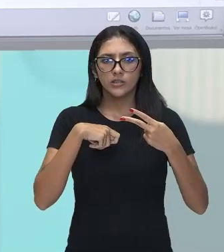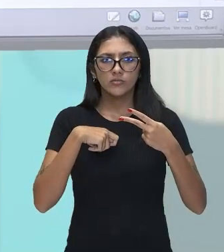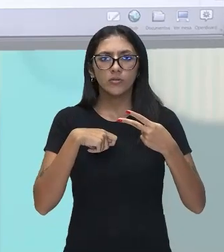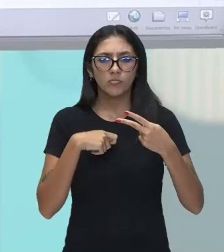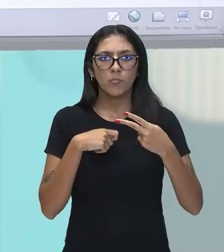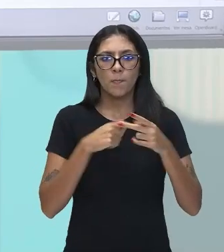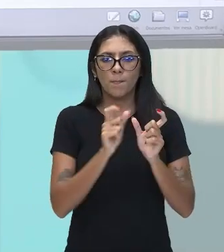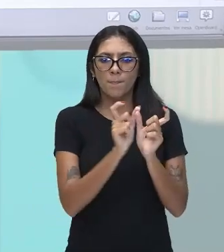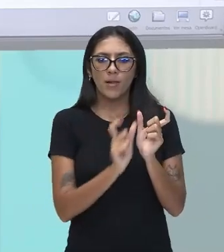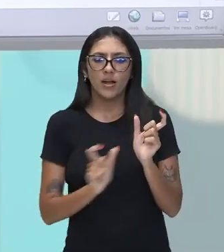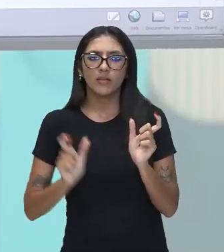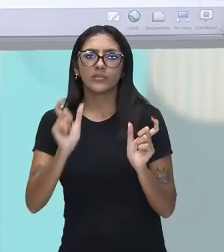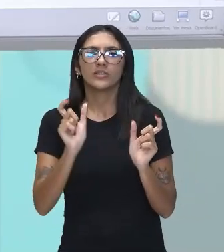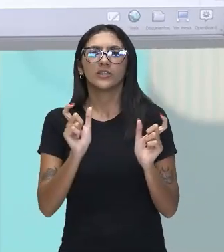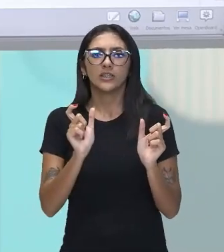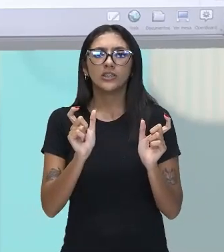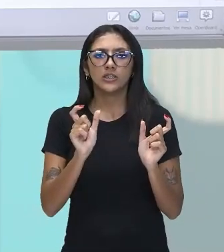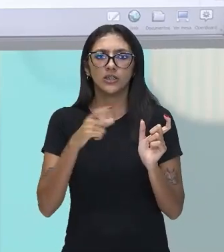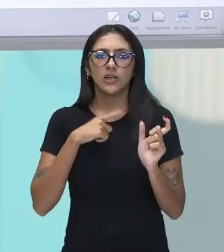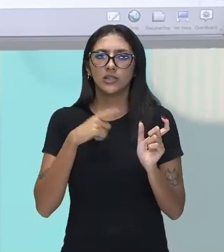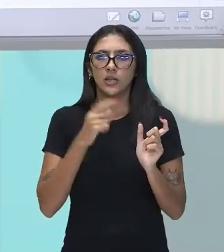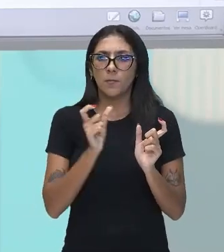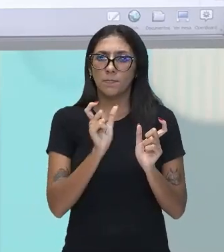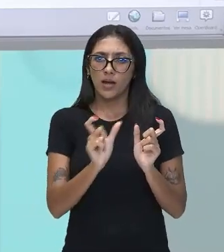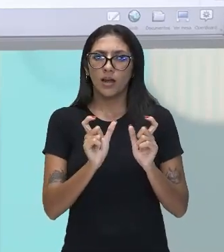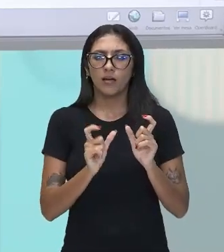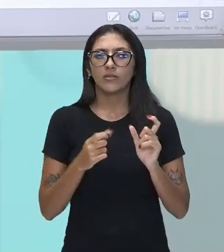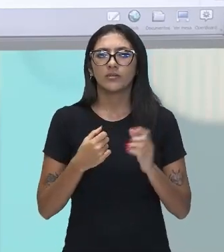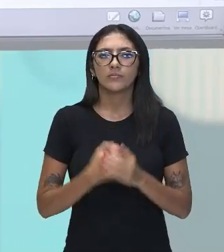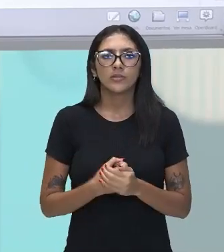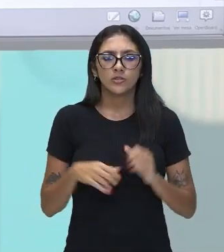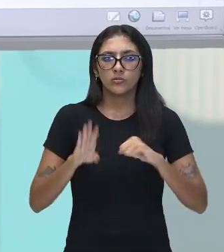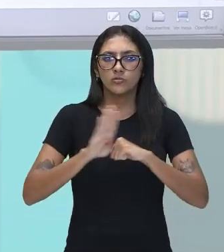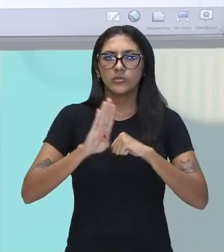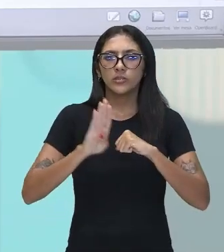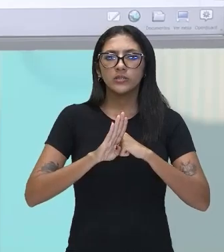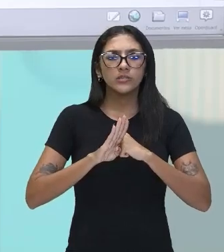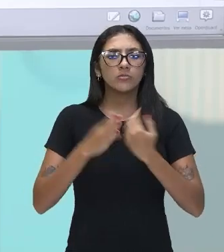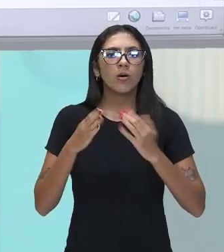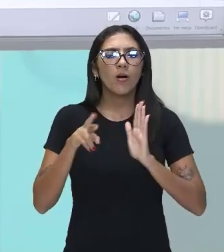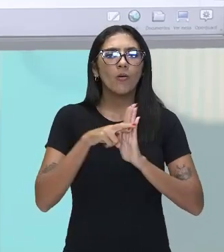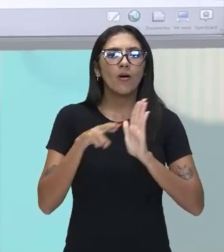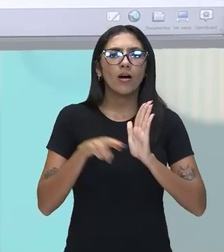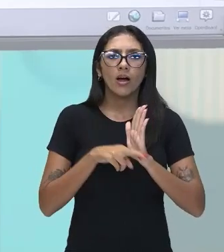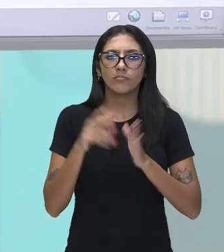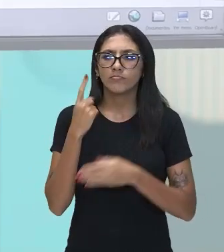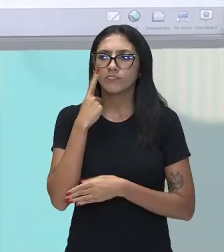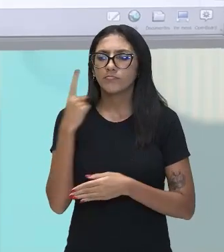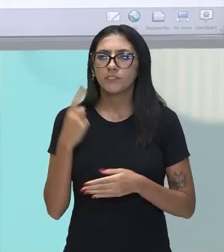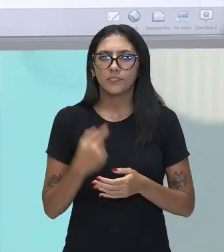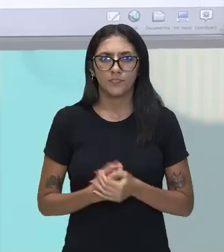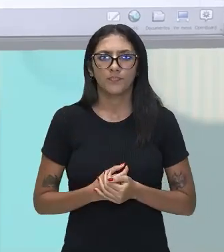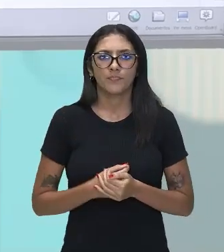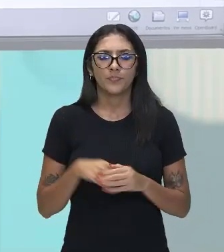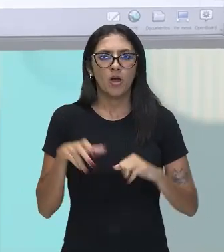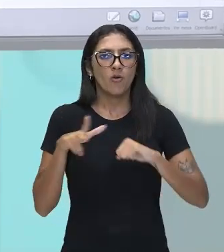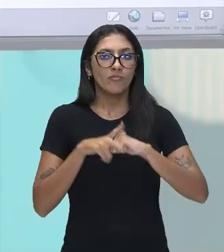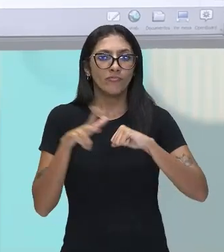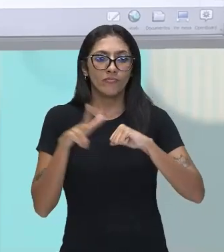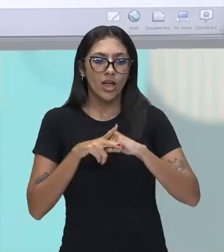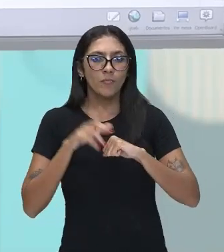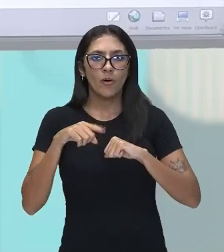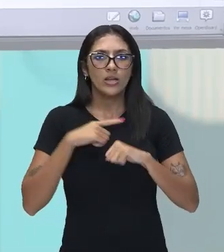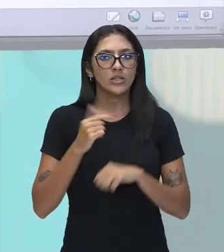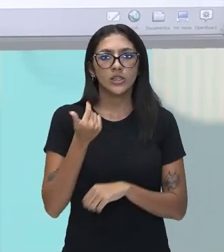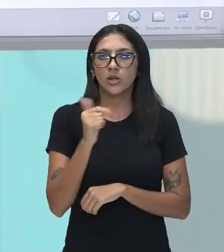seguidas pelo substantivo, nesse caso, a regra diz que o verbo permanece no singular.